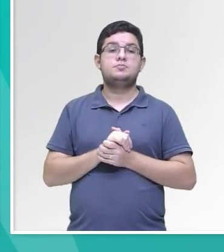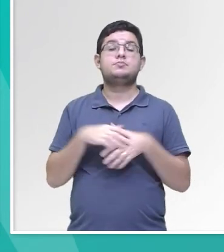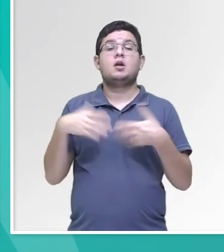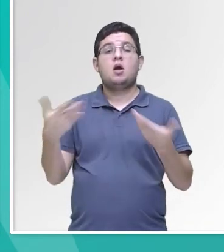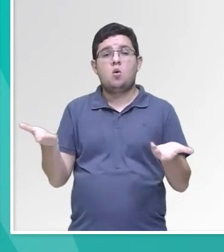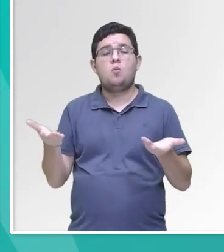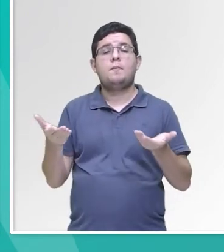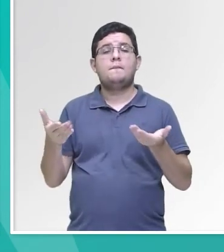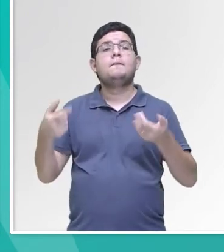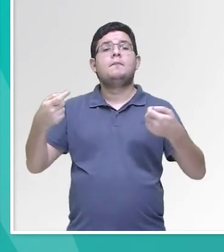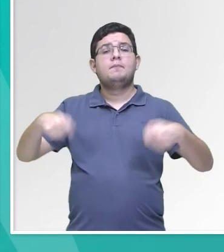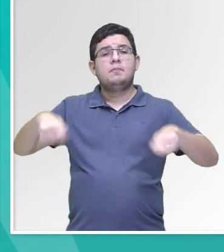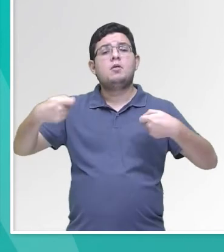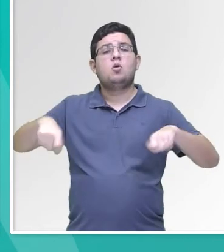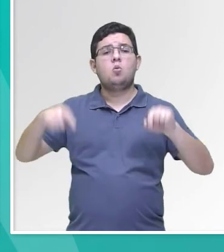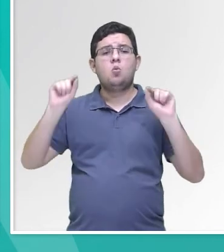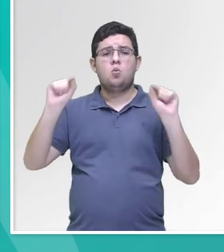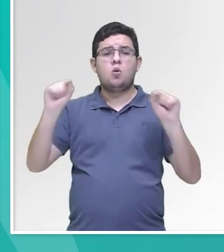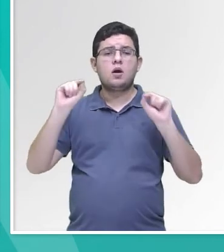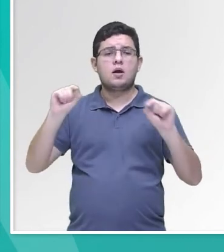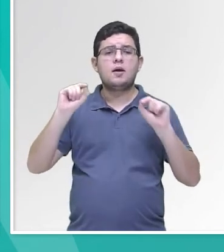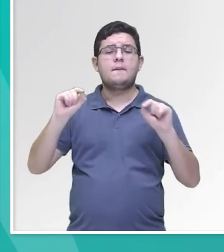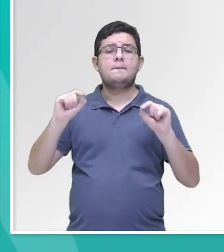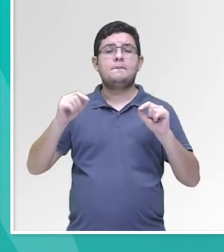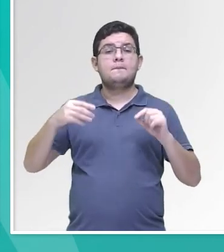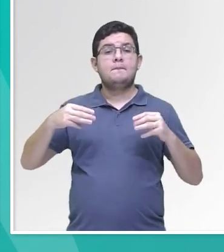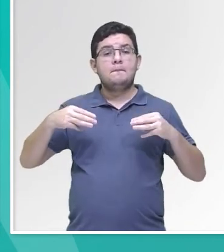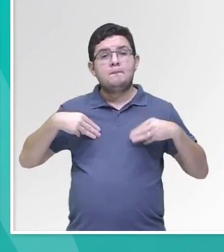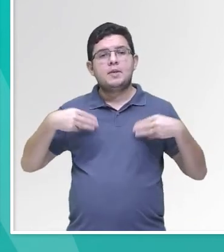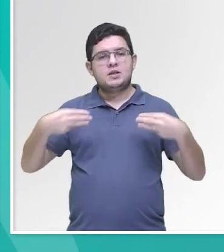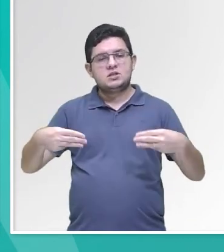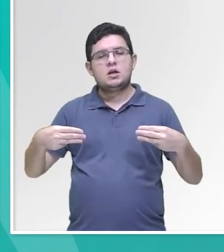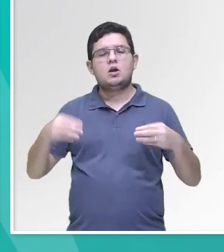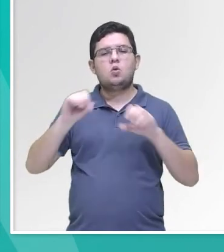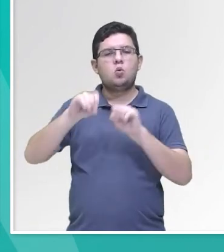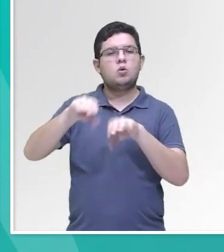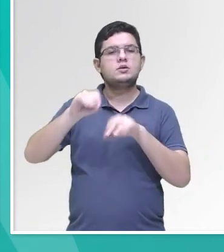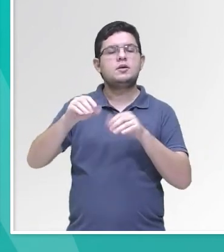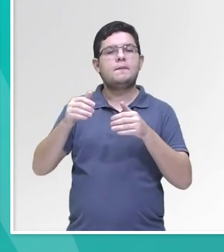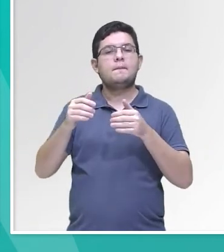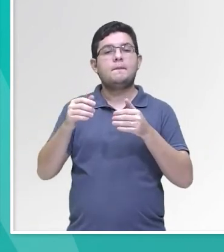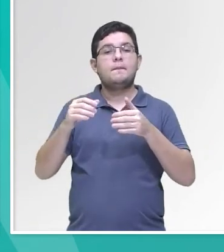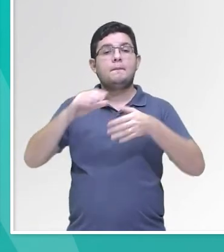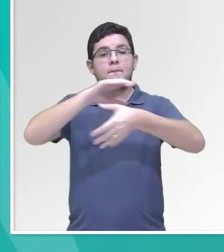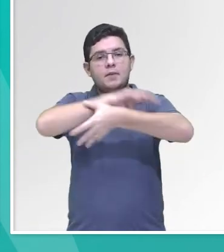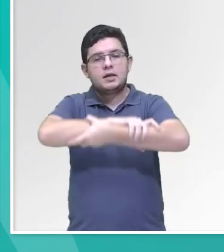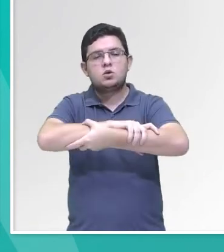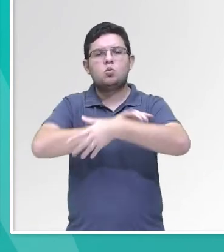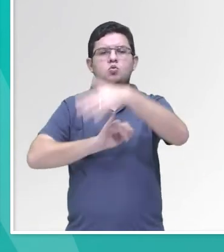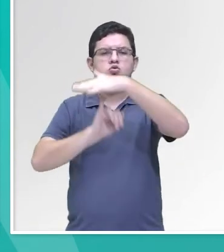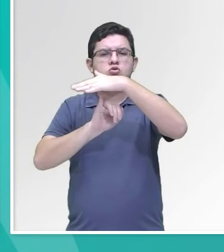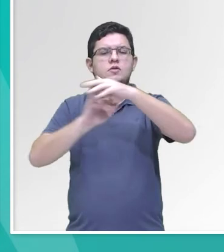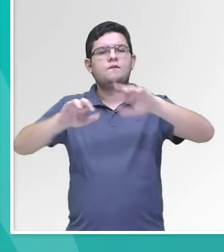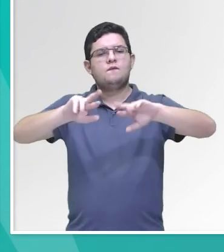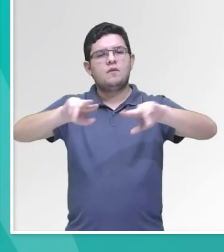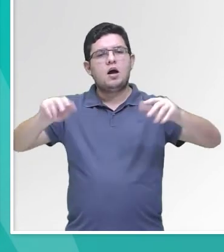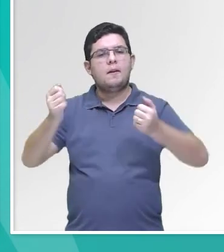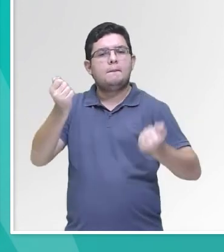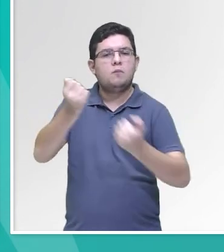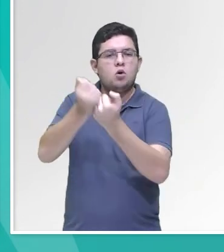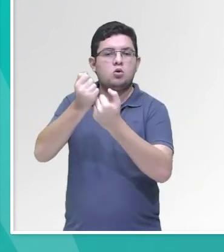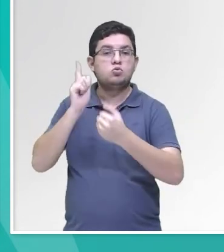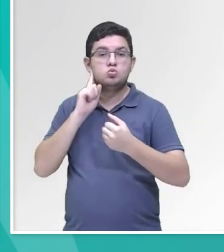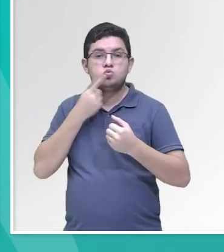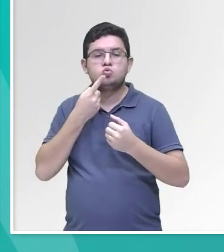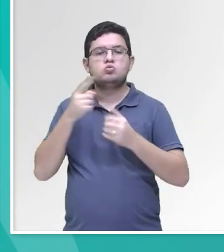Logo, é necessário que o Ministério da Educação, em parceria com instituições de apoio ao surdo, proporcione